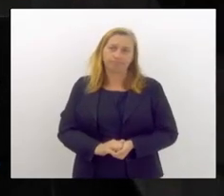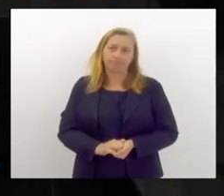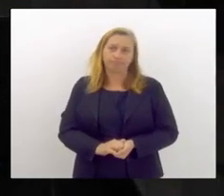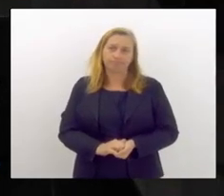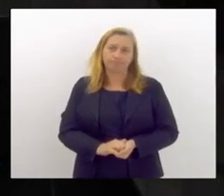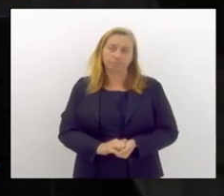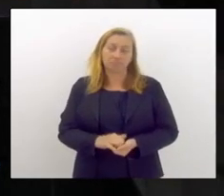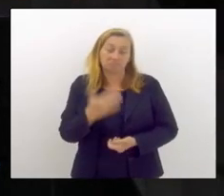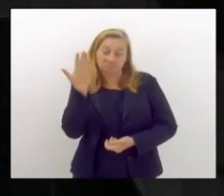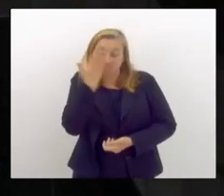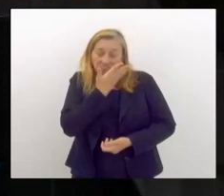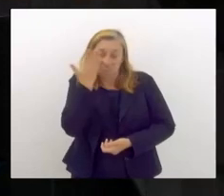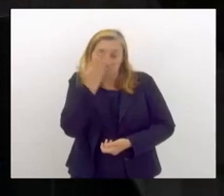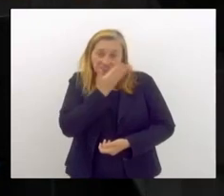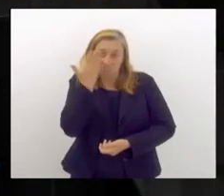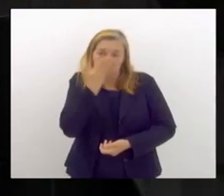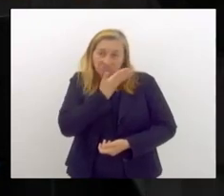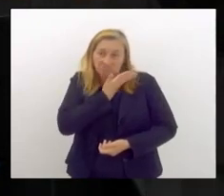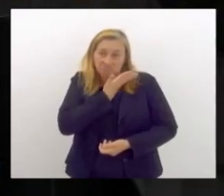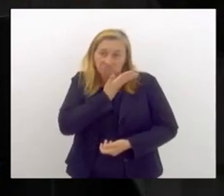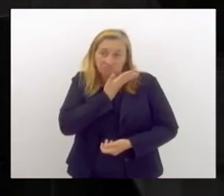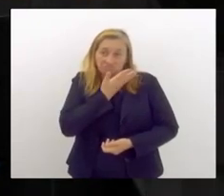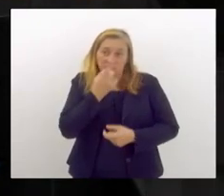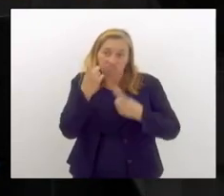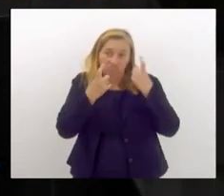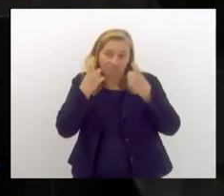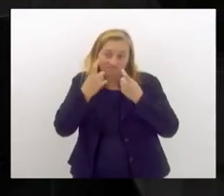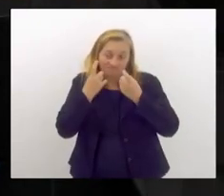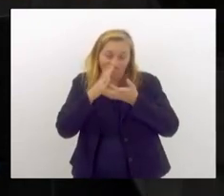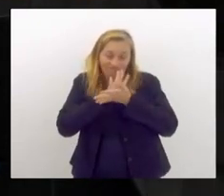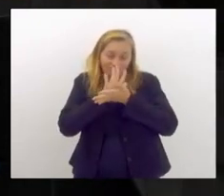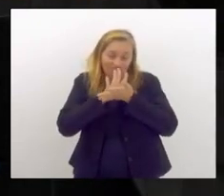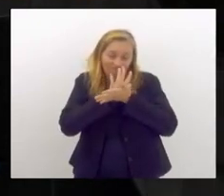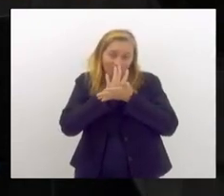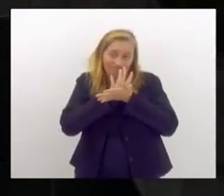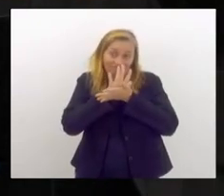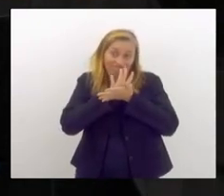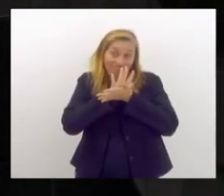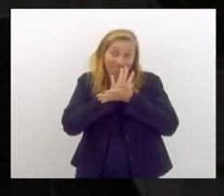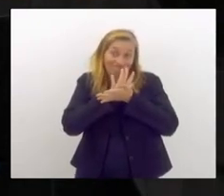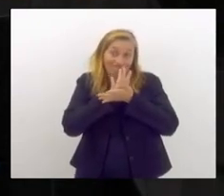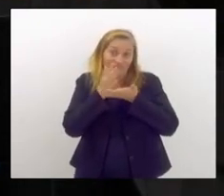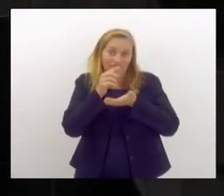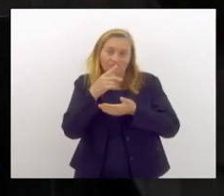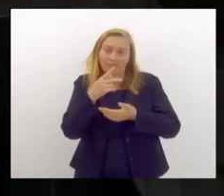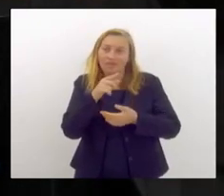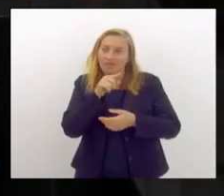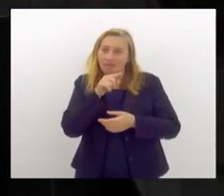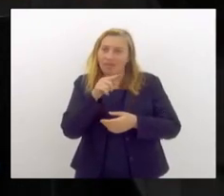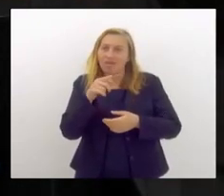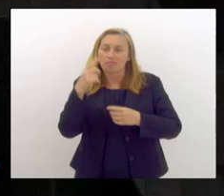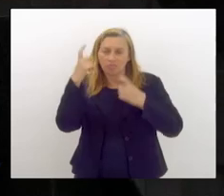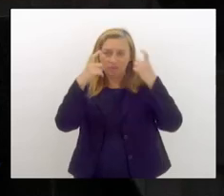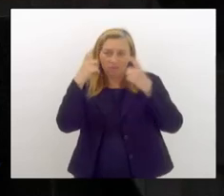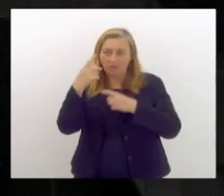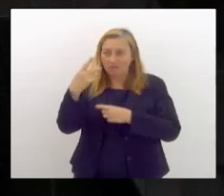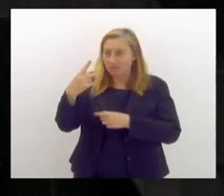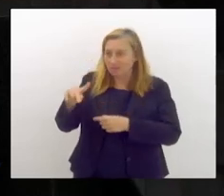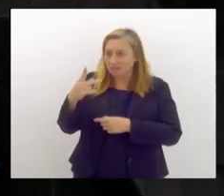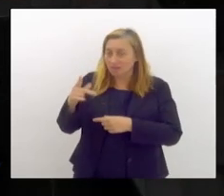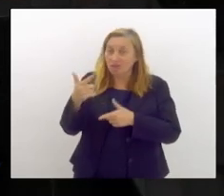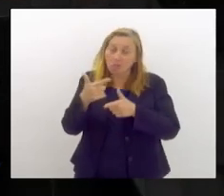E eu não vejo, por enquanto, essas preocupações. A preocupação dele está com os